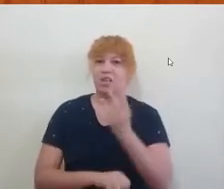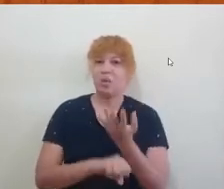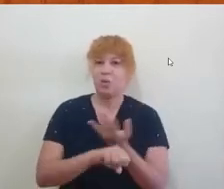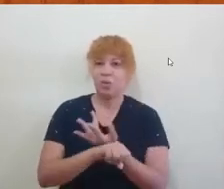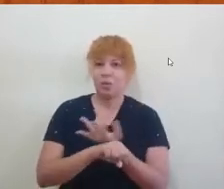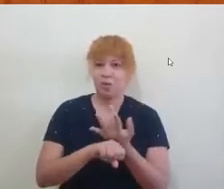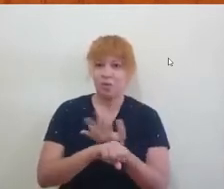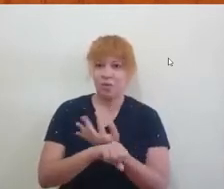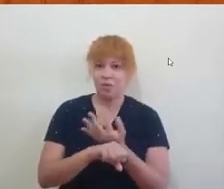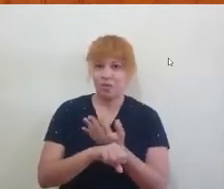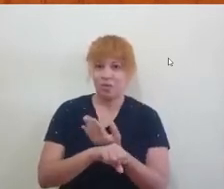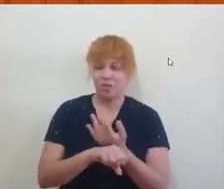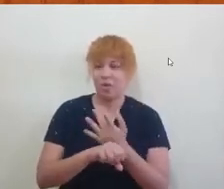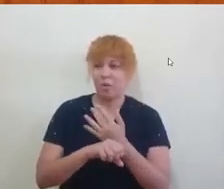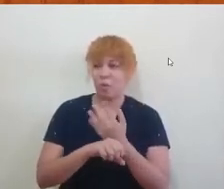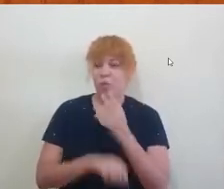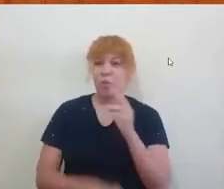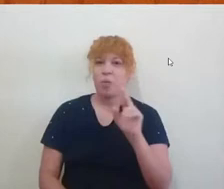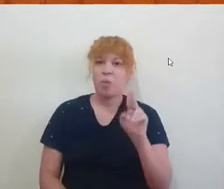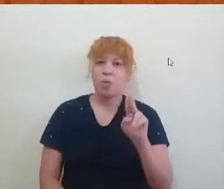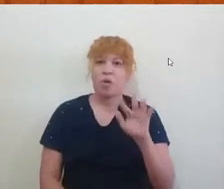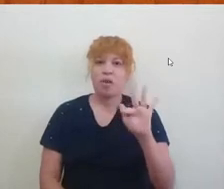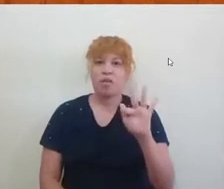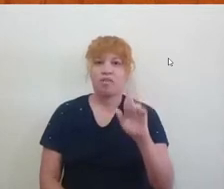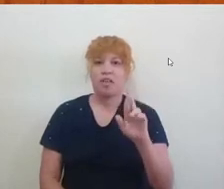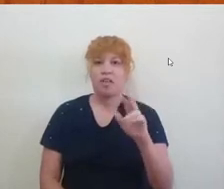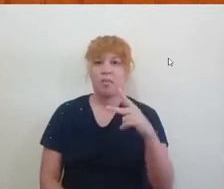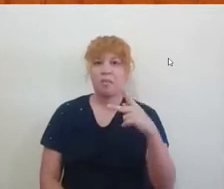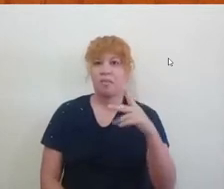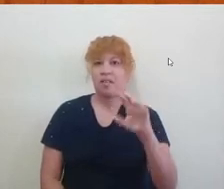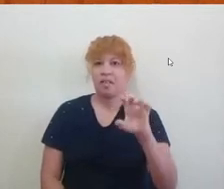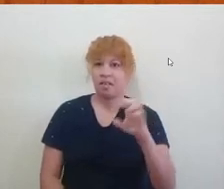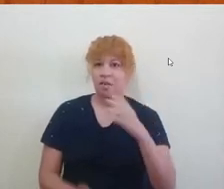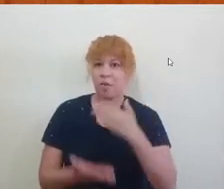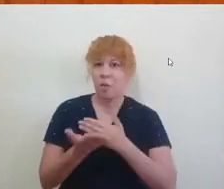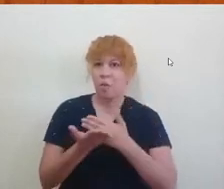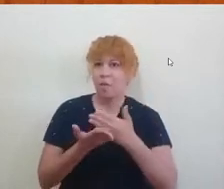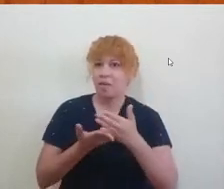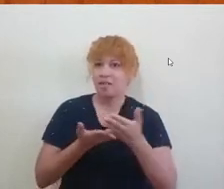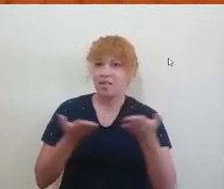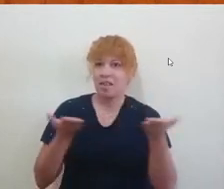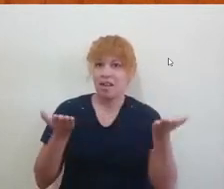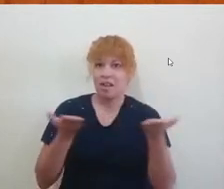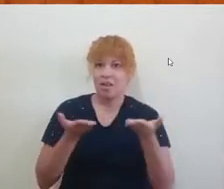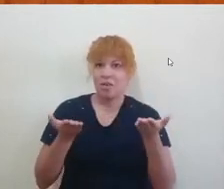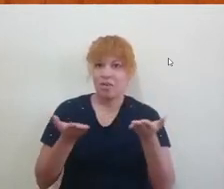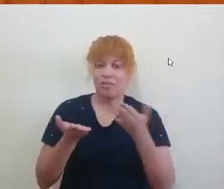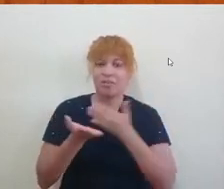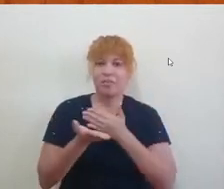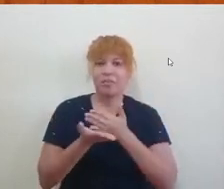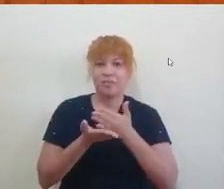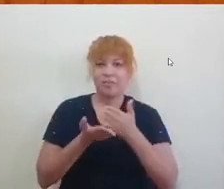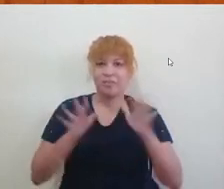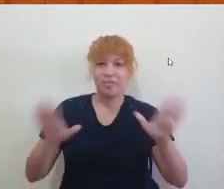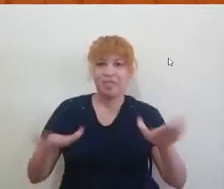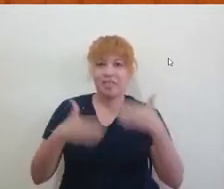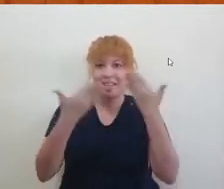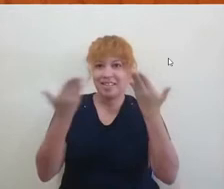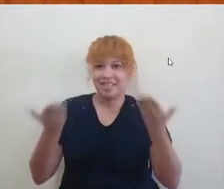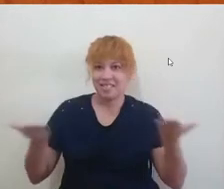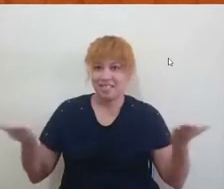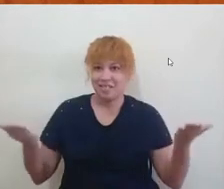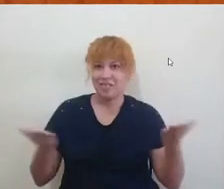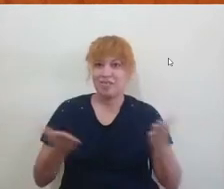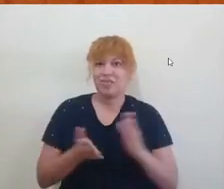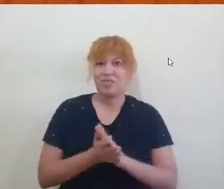2020. Para presidir esta solenidade e compor a mesa diretora, convida-se o reitor da